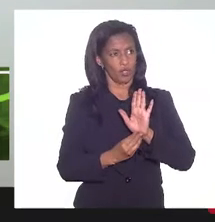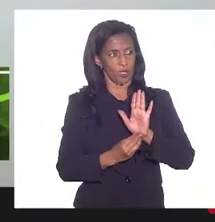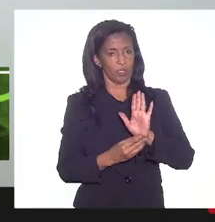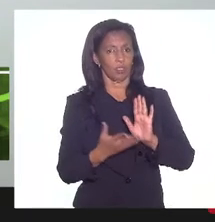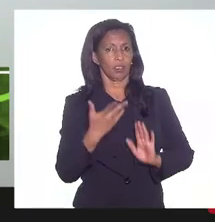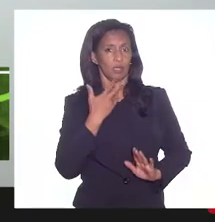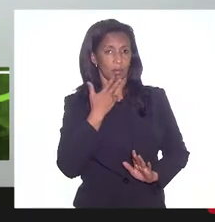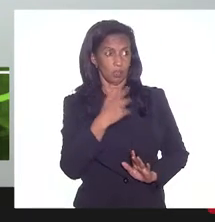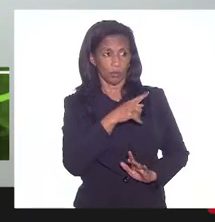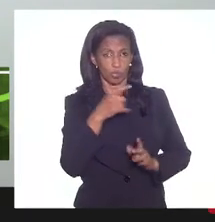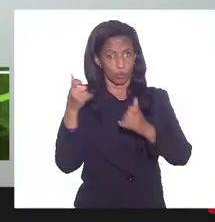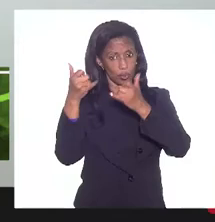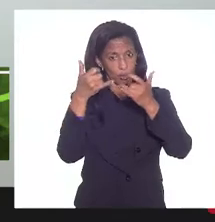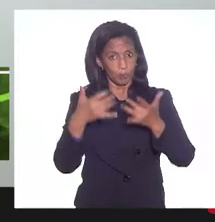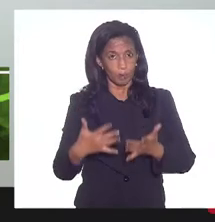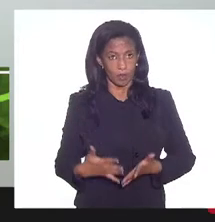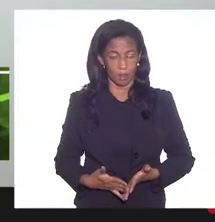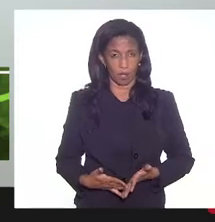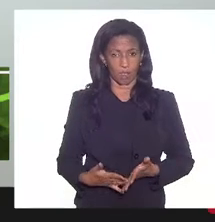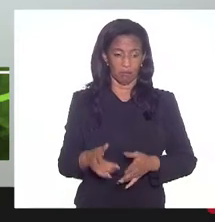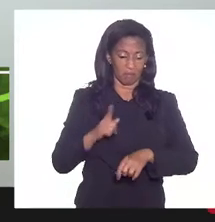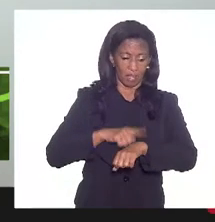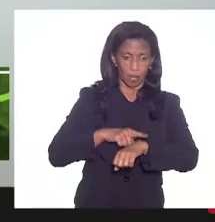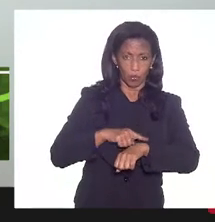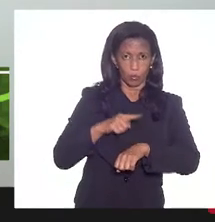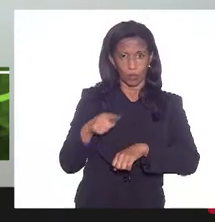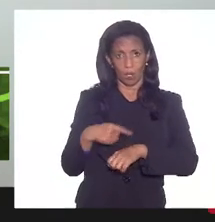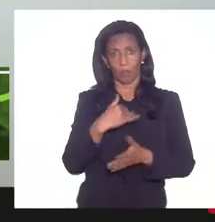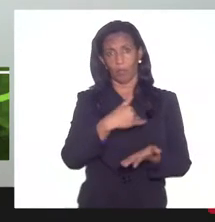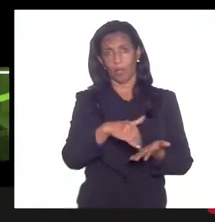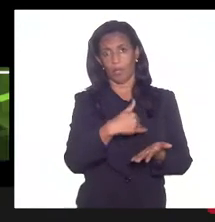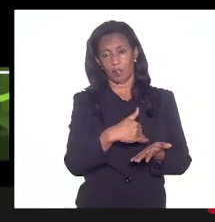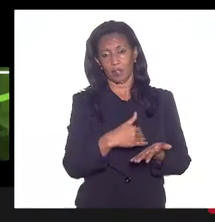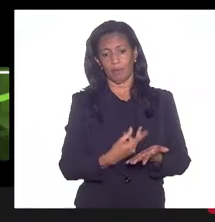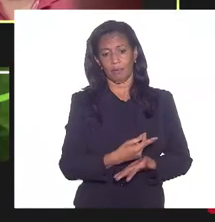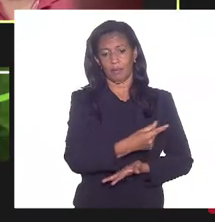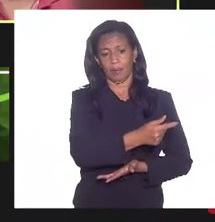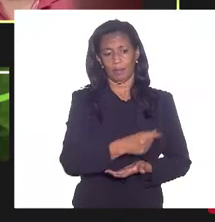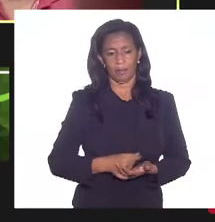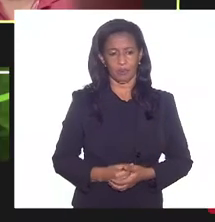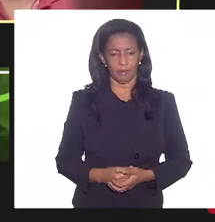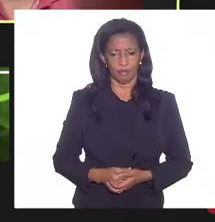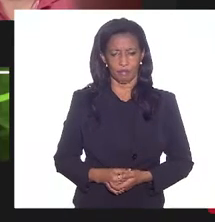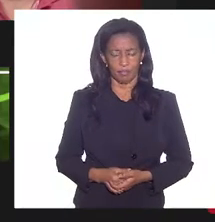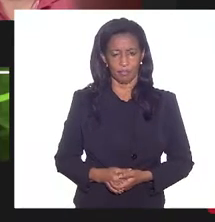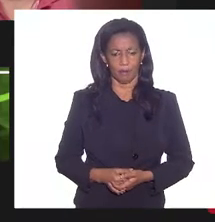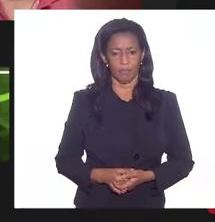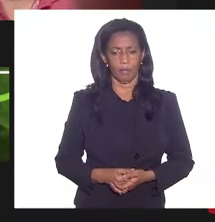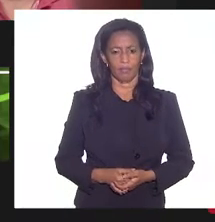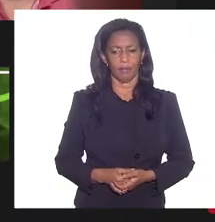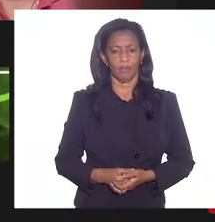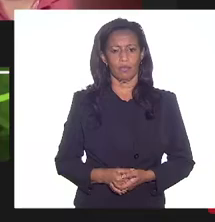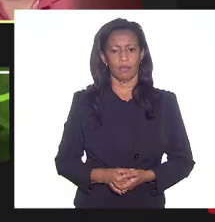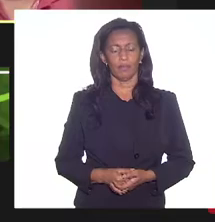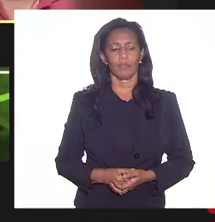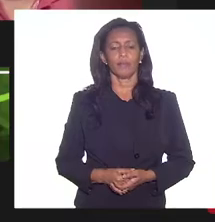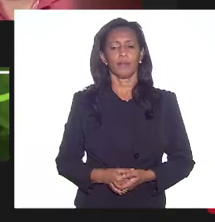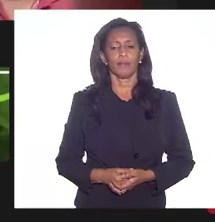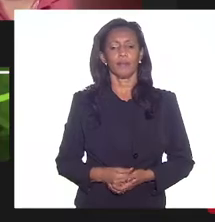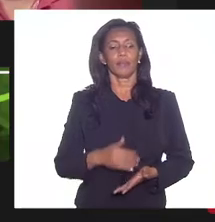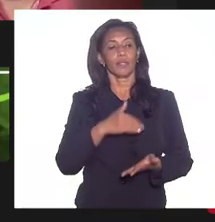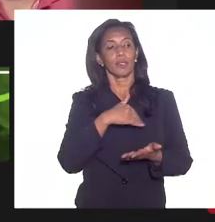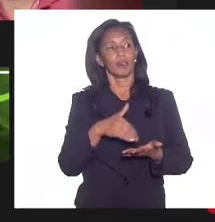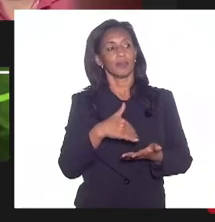justificando previamente que daqui a algum tempo a secretária não estará conosco, permaneça conosco ao longo de toda a audiência.